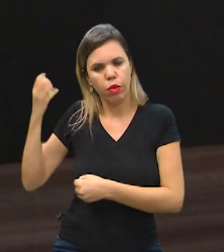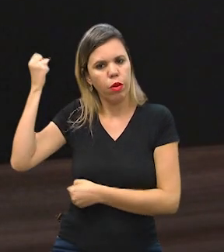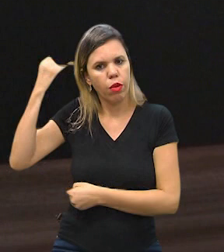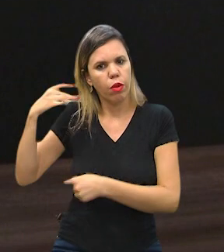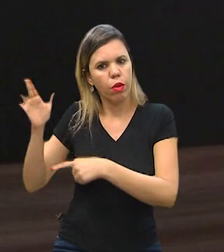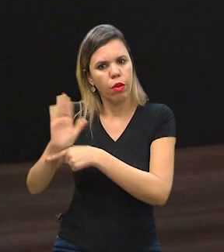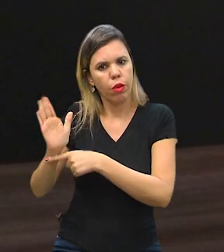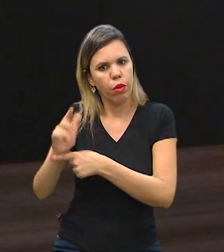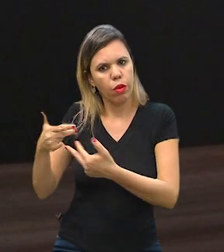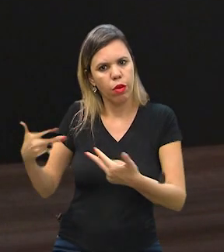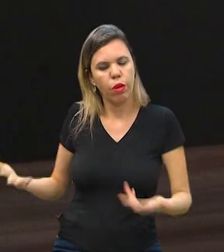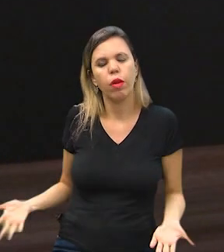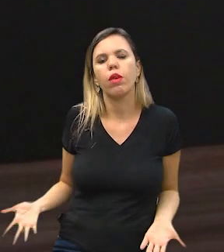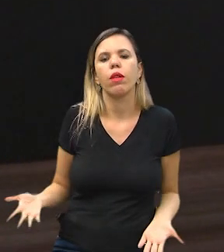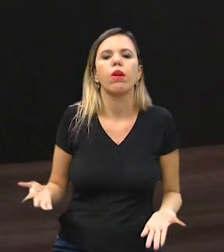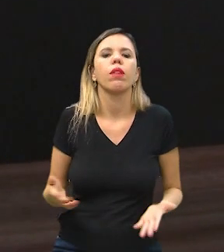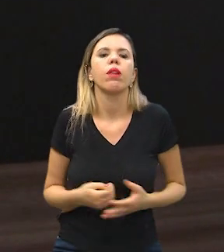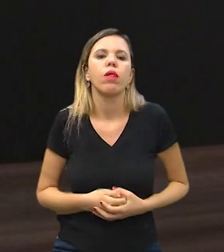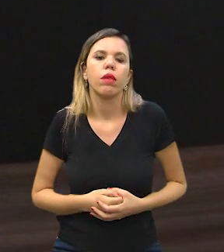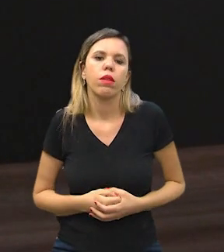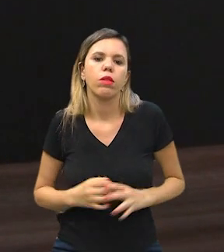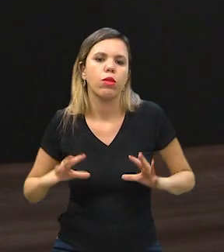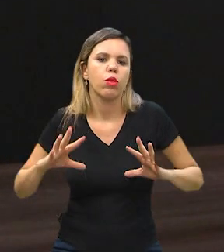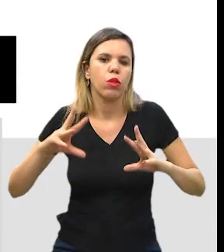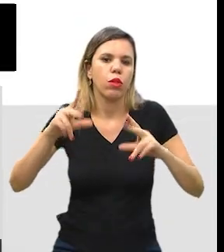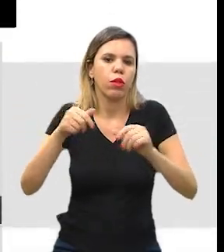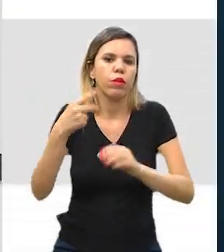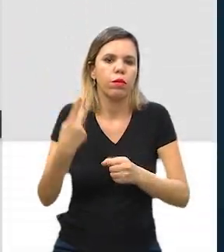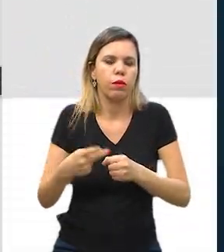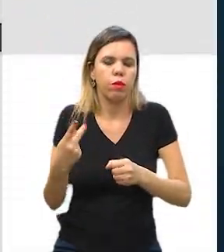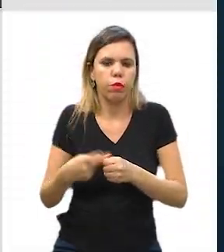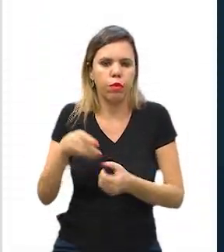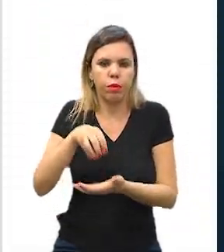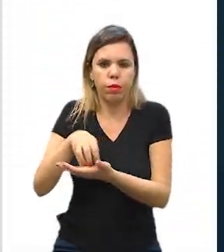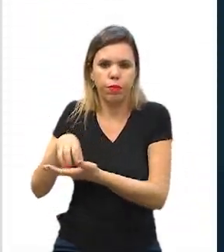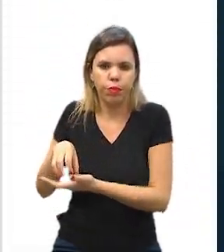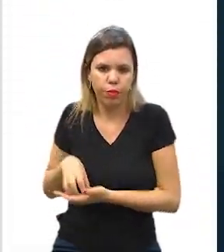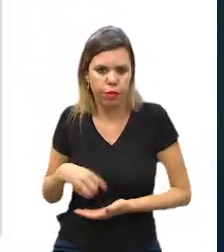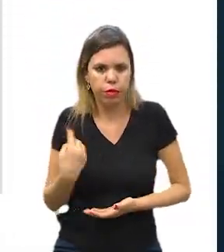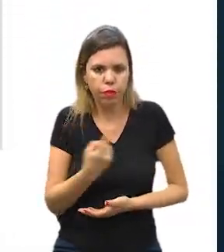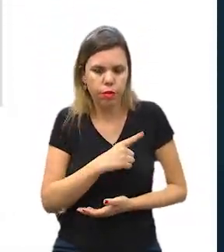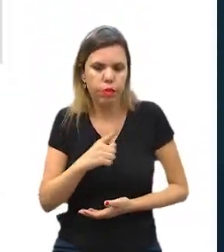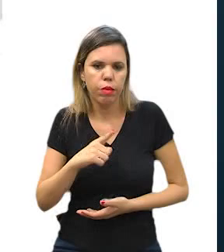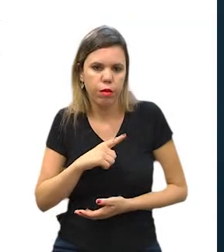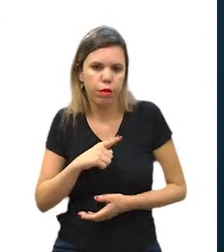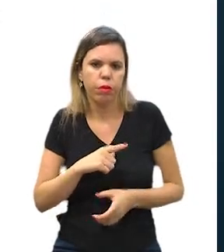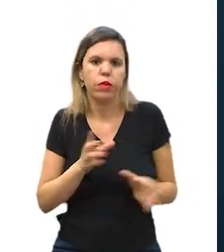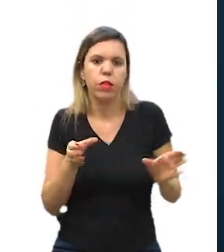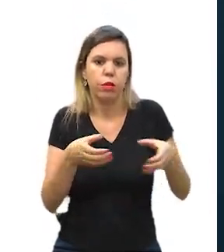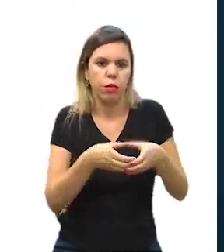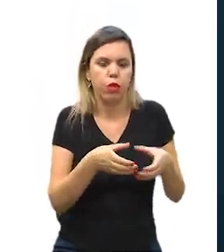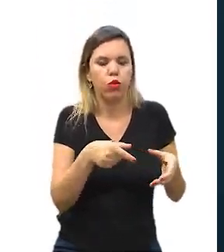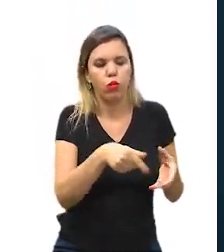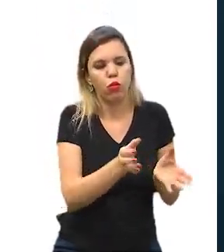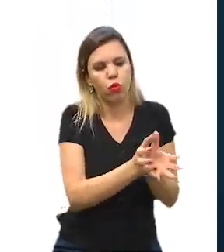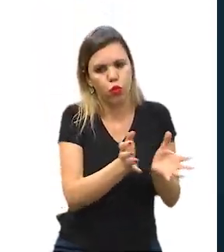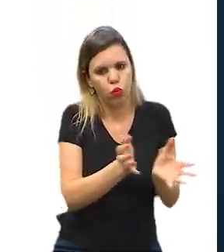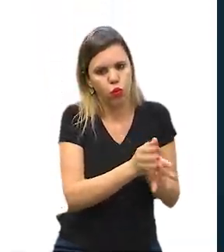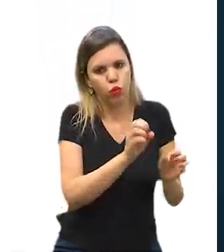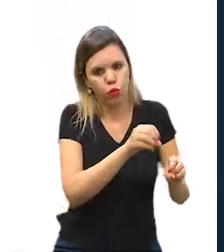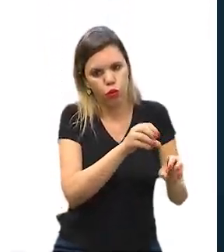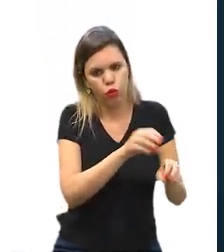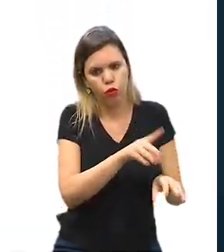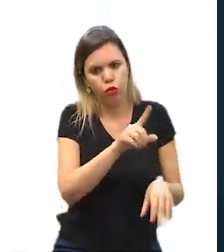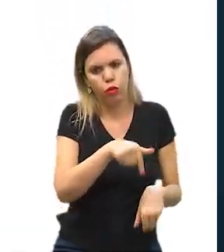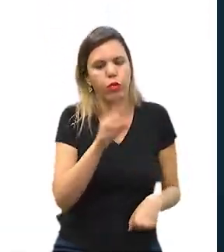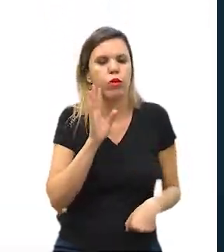vídeo, escrita, mídias sociais, todos os produtos de uma agência. E a gente tem o nosso braço de educação também. Então,